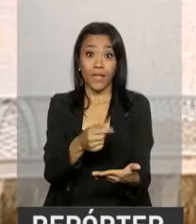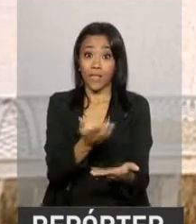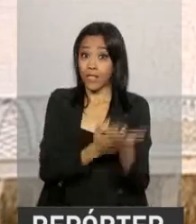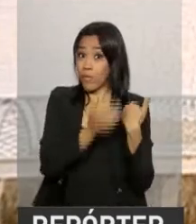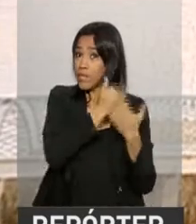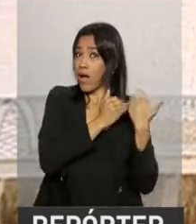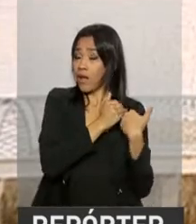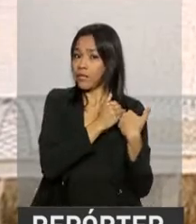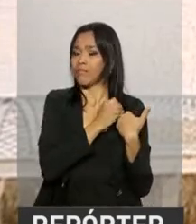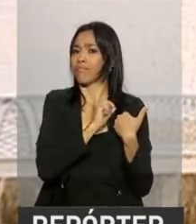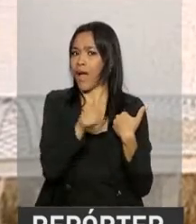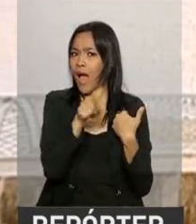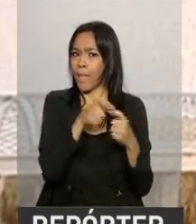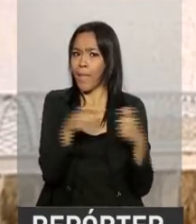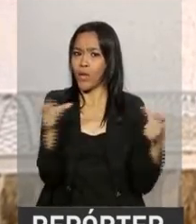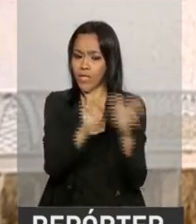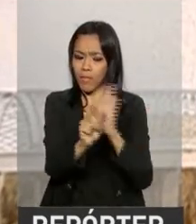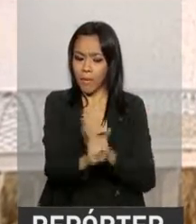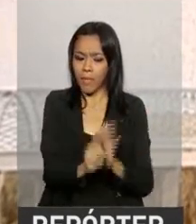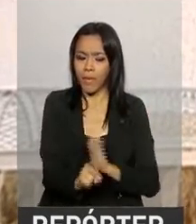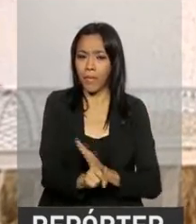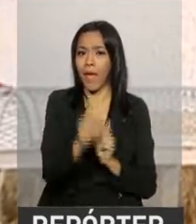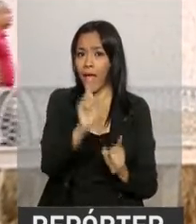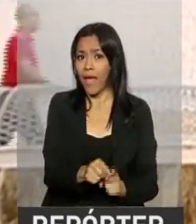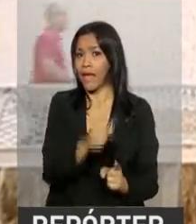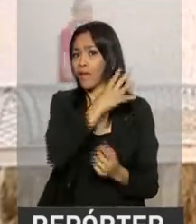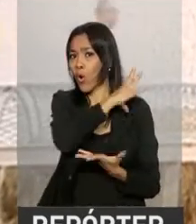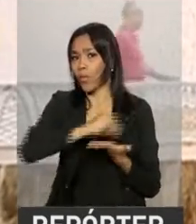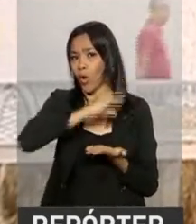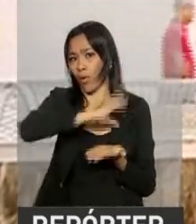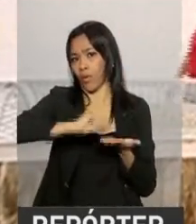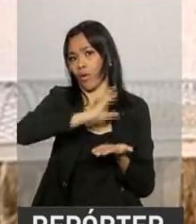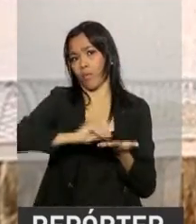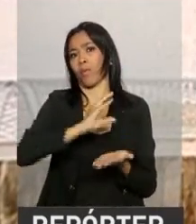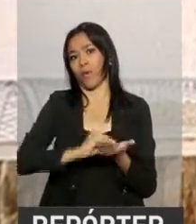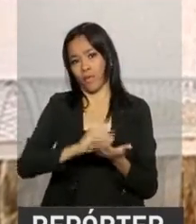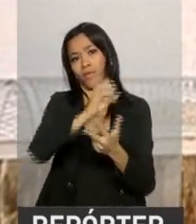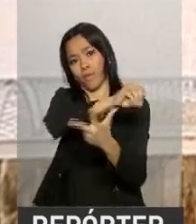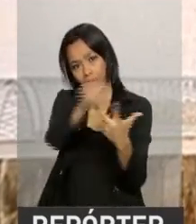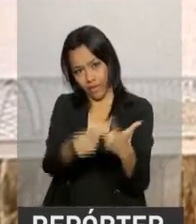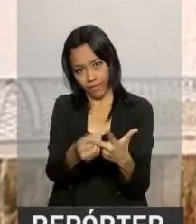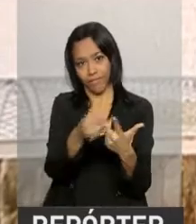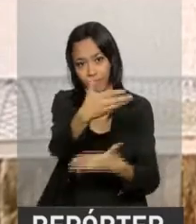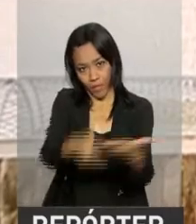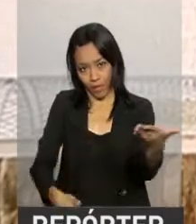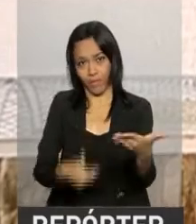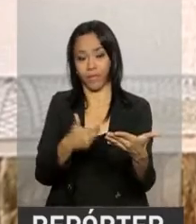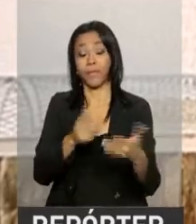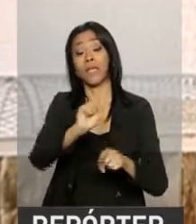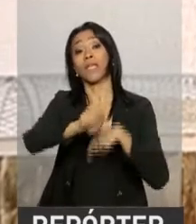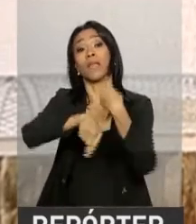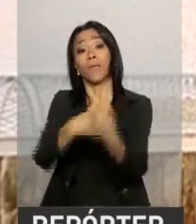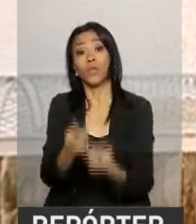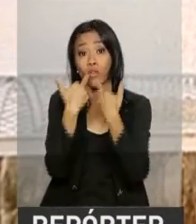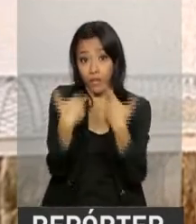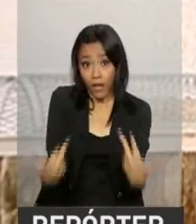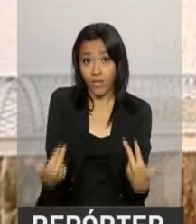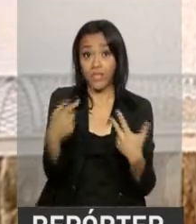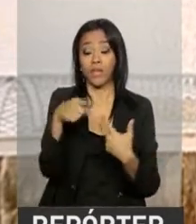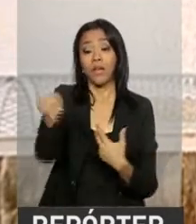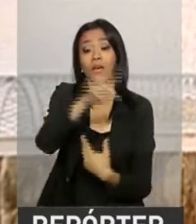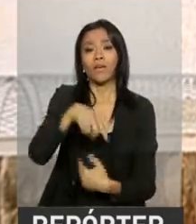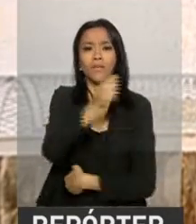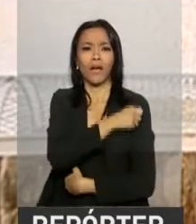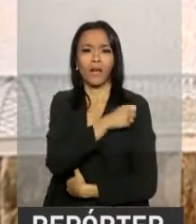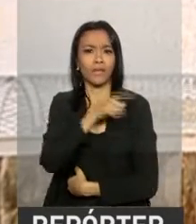anteriores, a maior parte das questões era de edições anteriores do próprio Enem. Tem uma outra novidade também, os estudantes que fizerem, eles vão